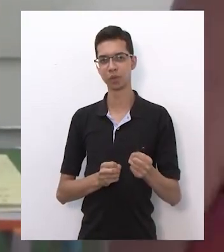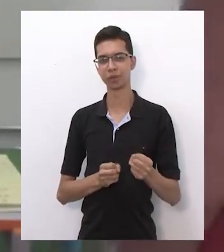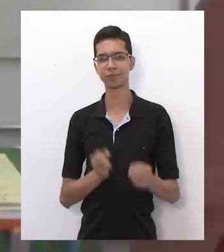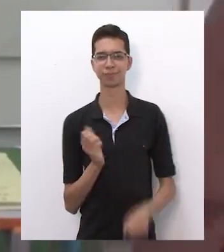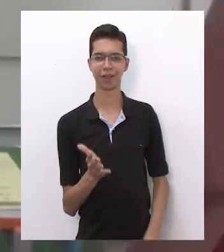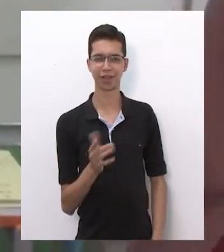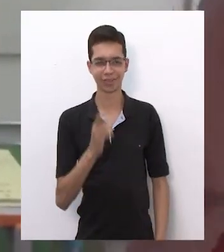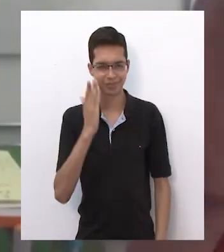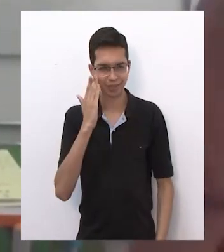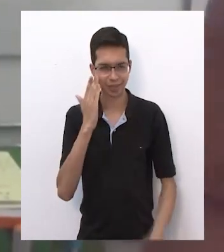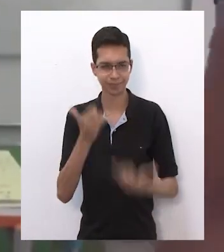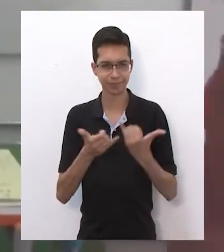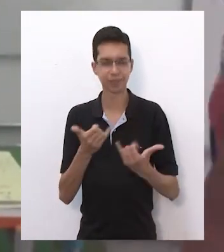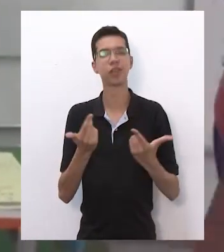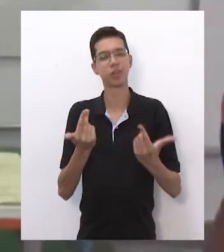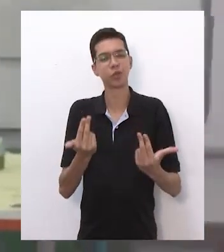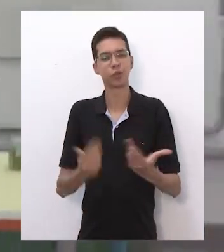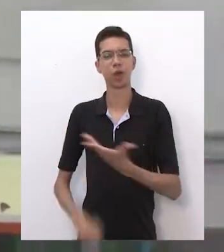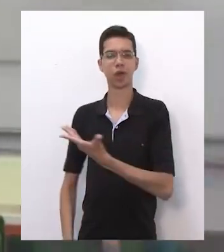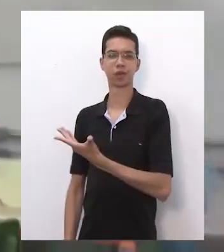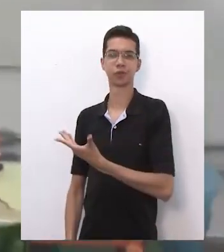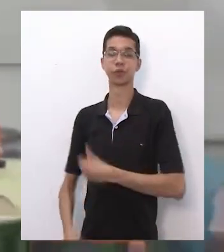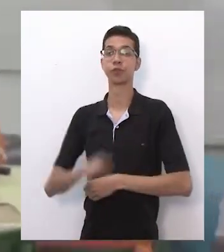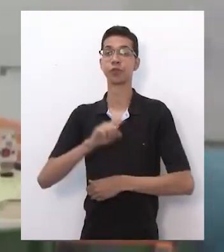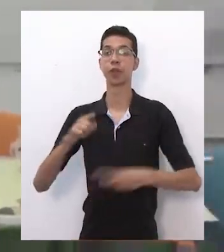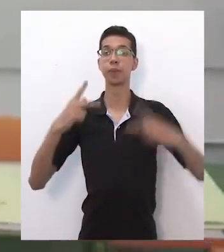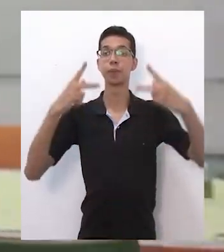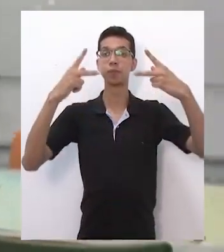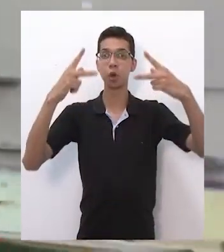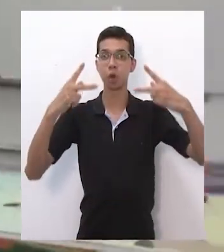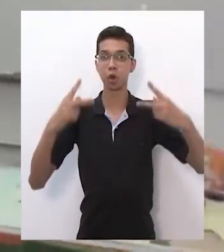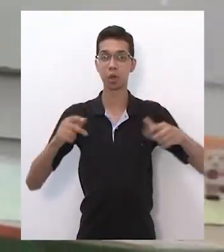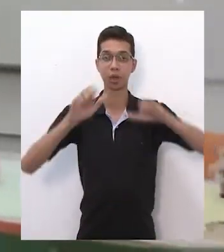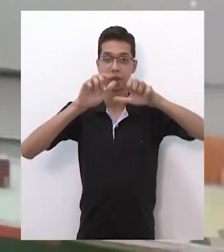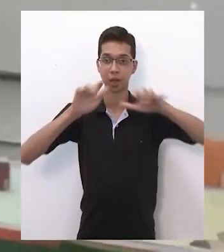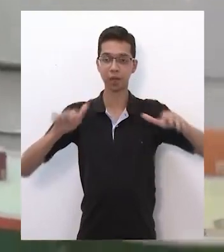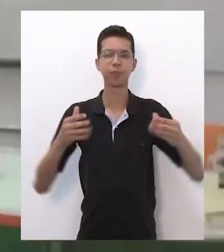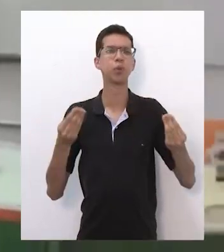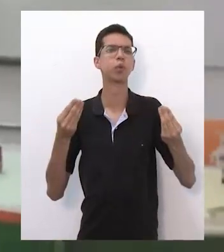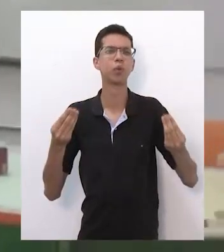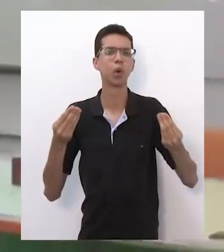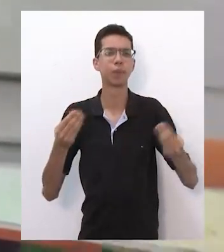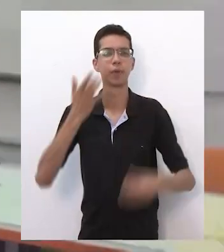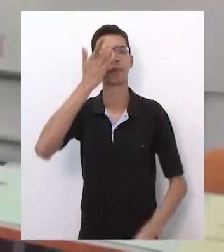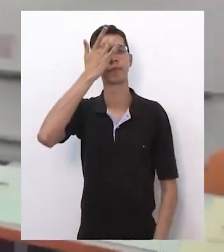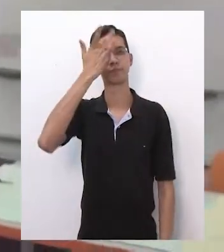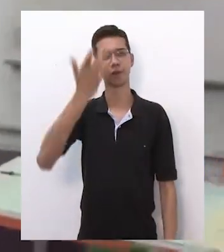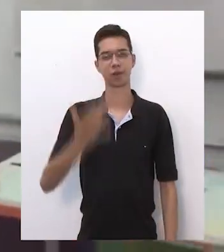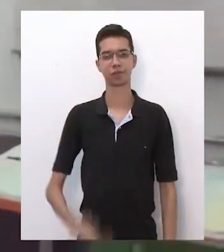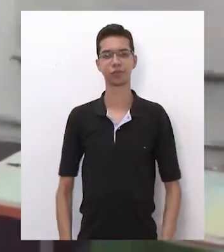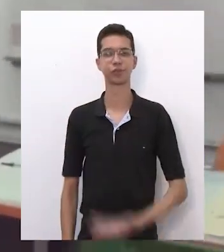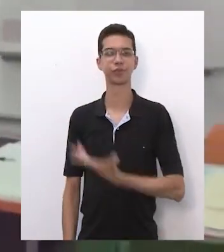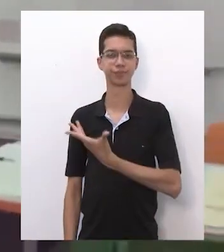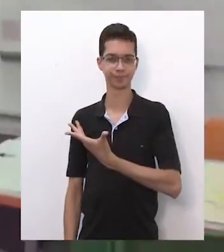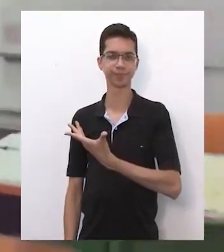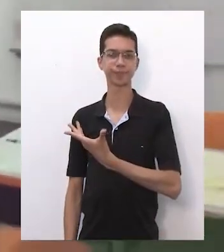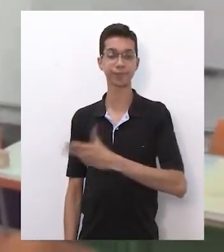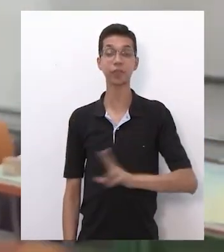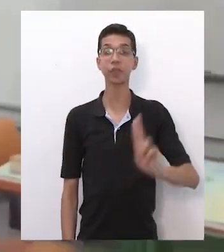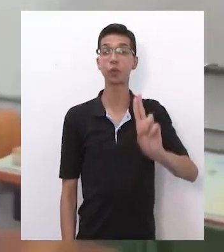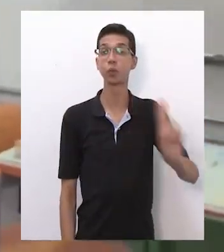passando aqui pelo desafio até chegar no fim. Como que programa? Muito fácil. Vocês vão utilizar